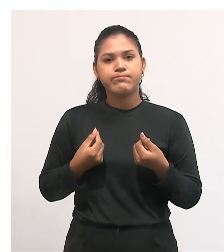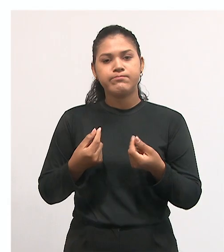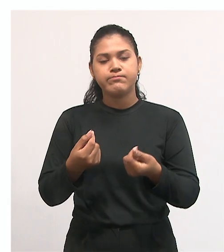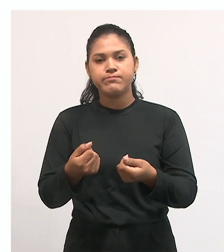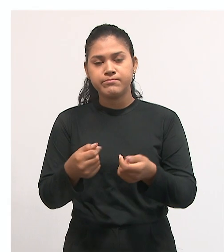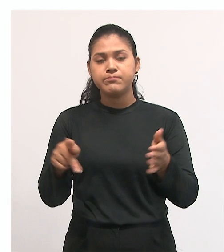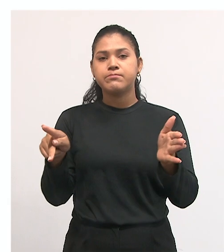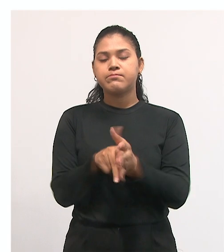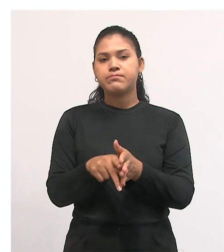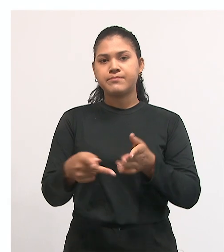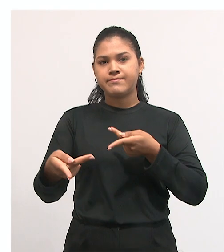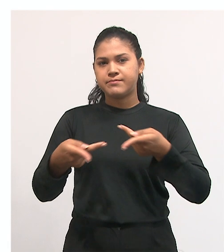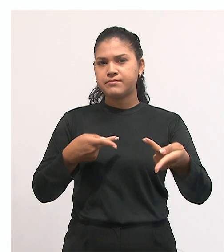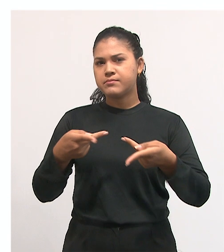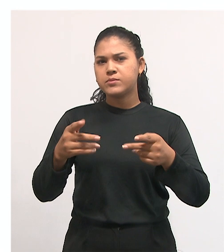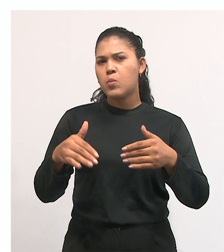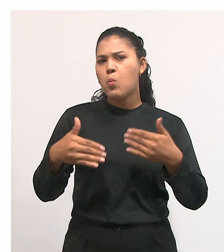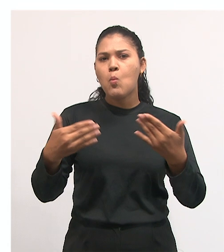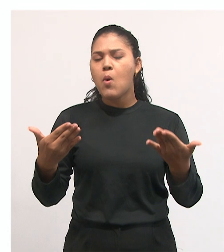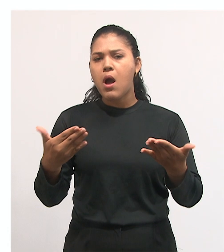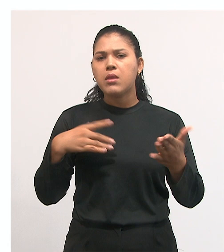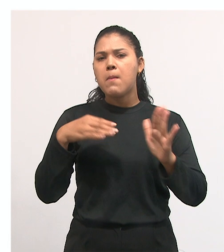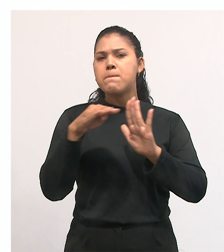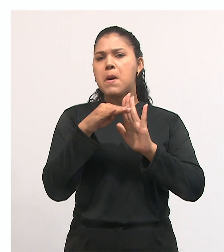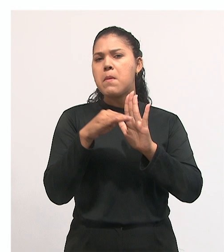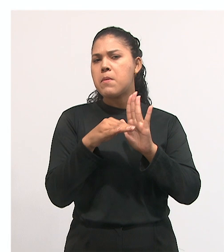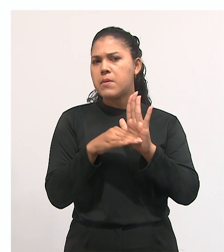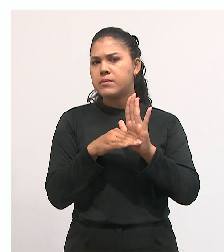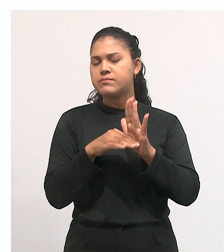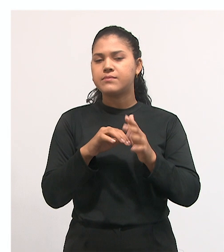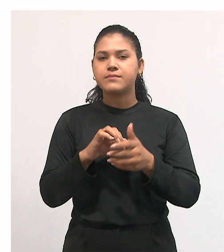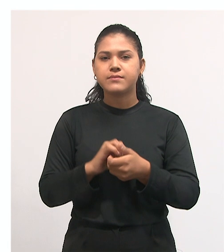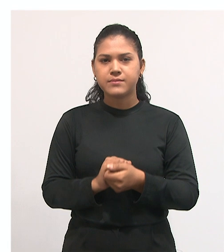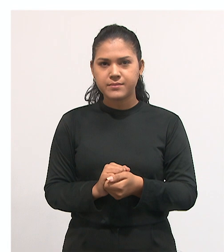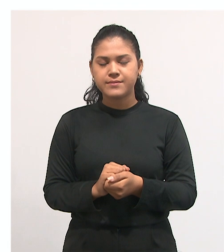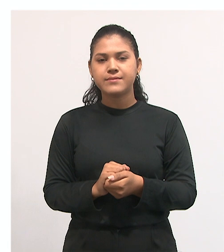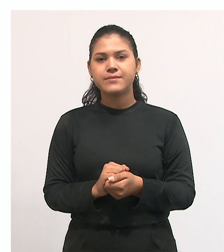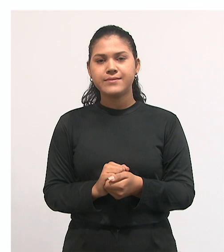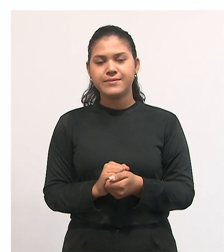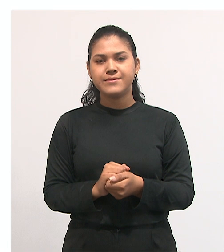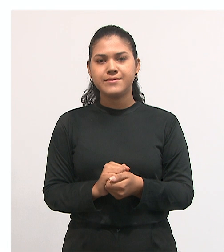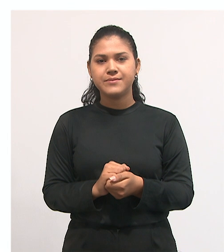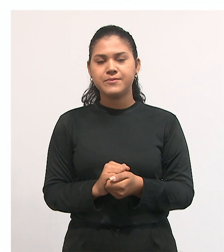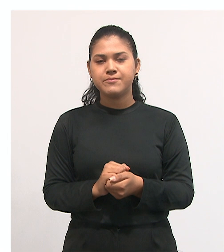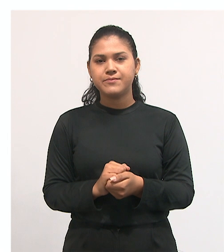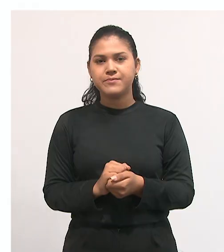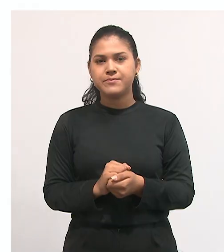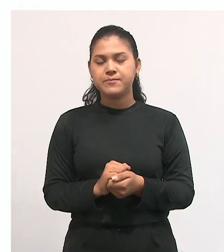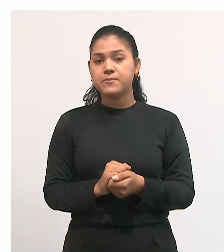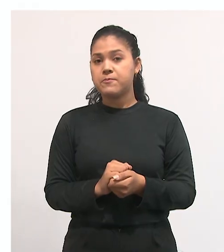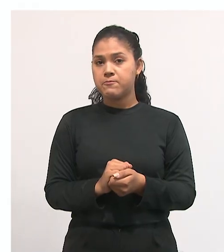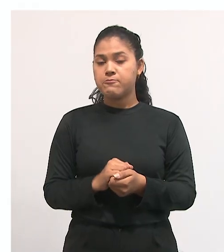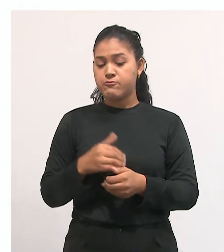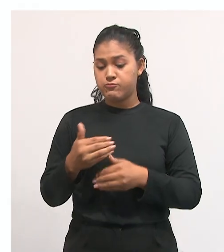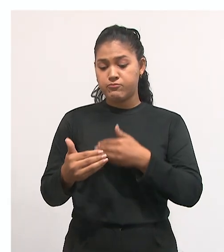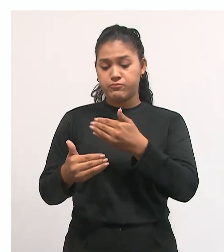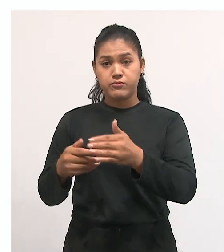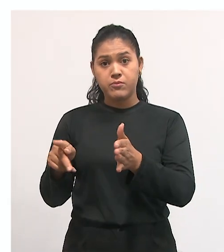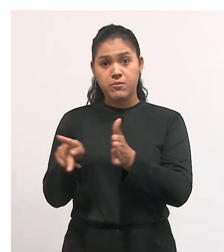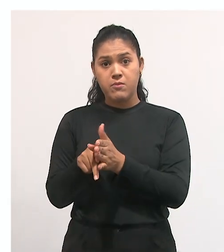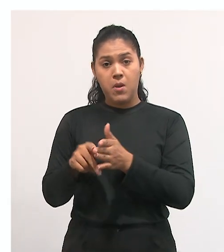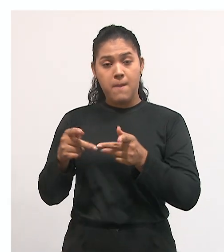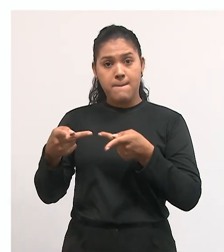um projeto. Quais são esses aspectos, professor Arthur? O desenvolvimento, gente, de um projeto, ele é mais evidente em